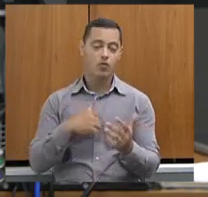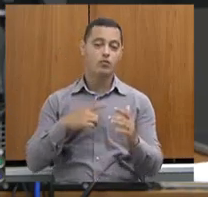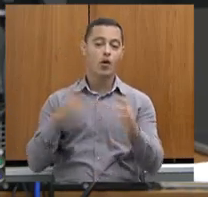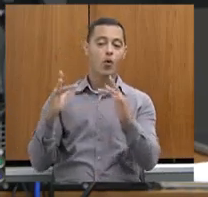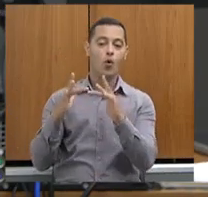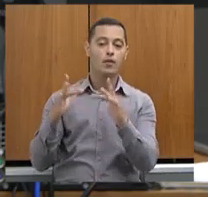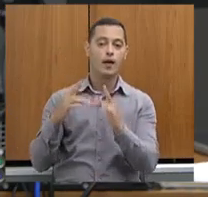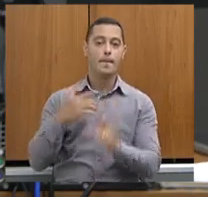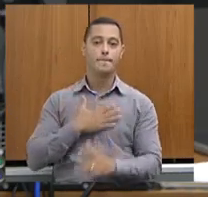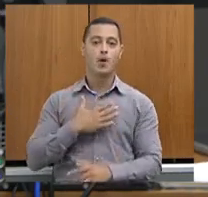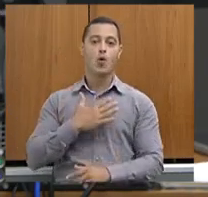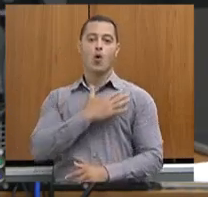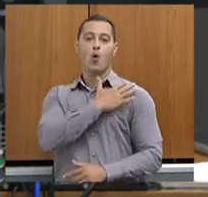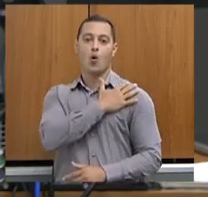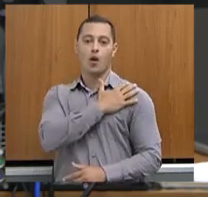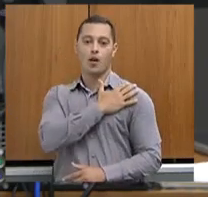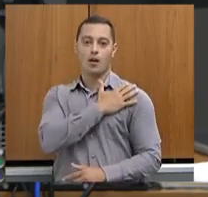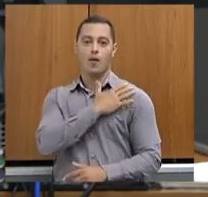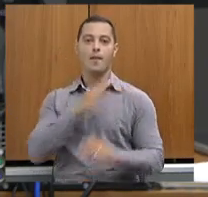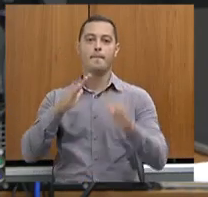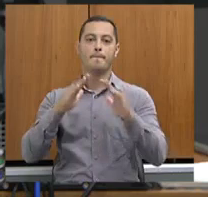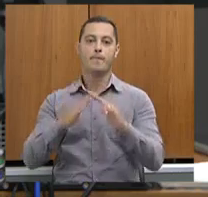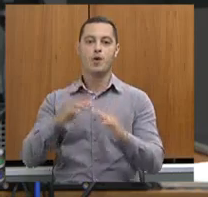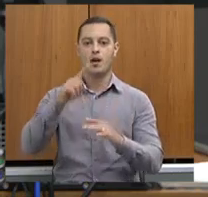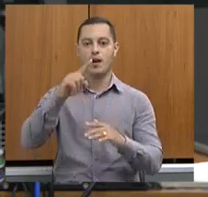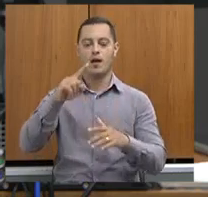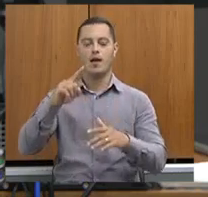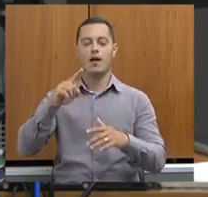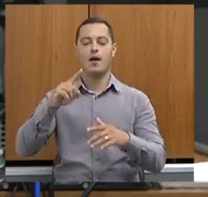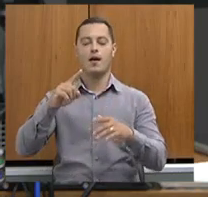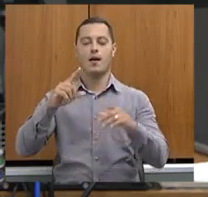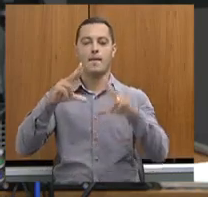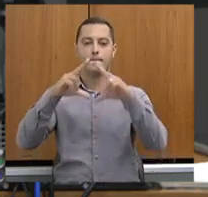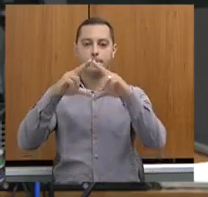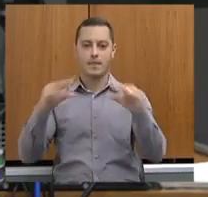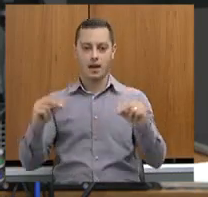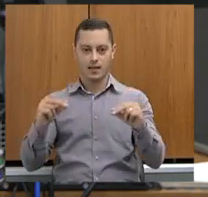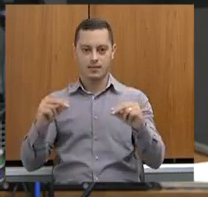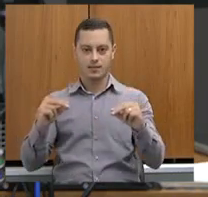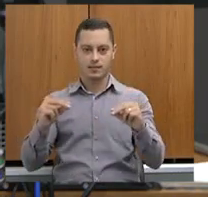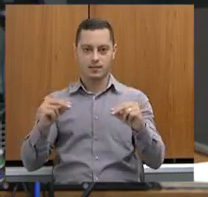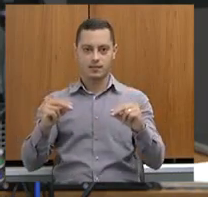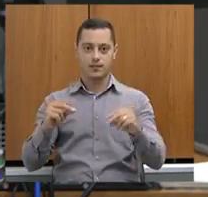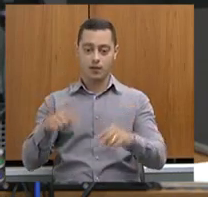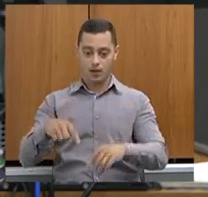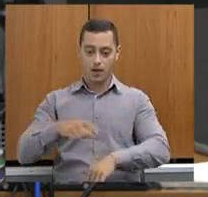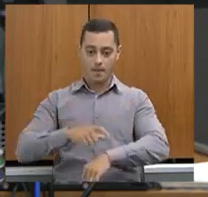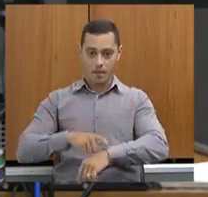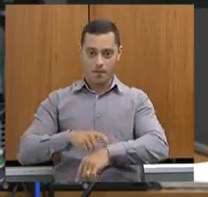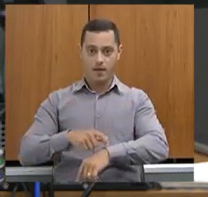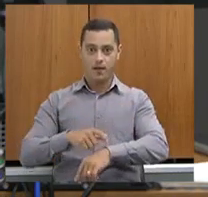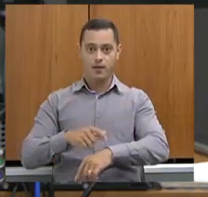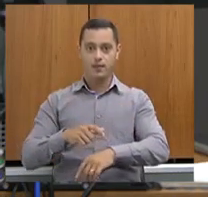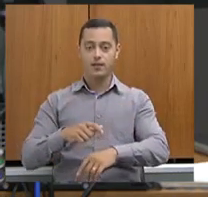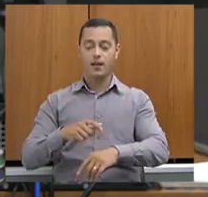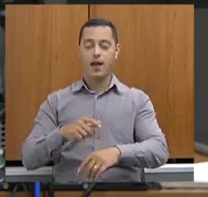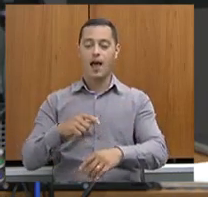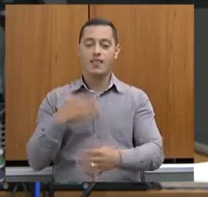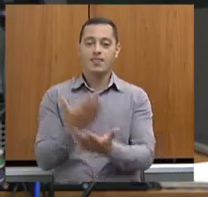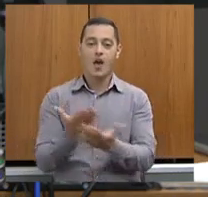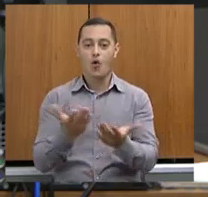montgomes mora em Brasília e especialmente nesse momento ele não para de escrever para mim não é ele tá dando ordem até hoje